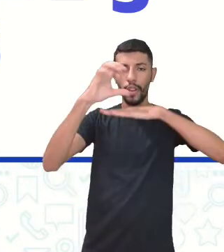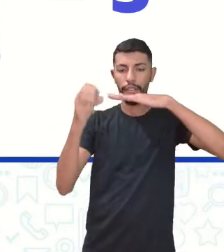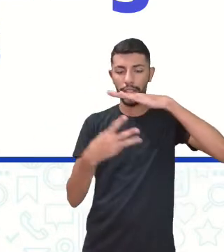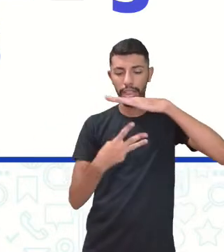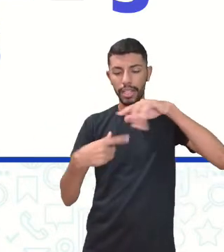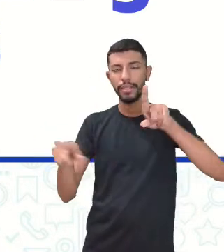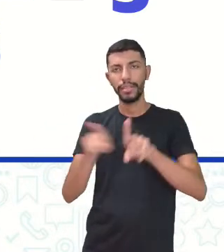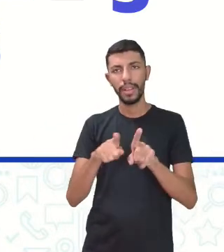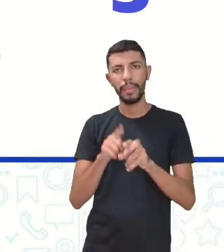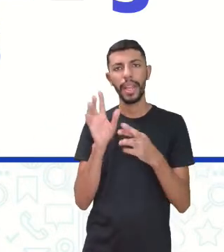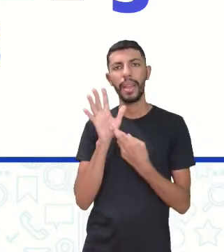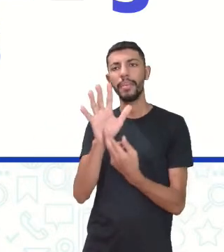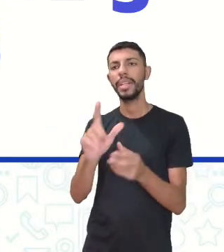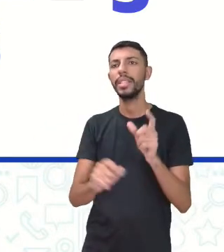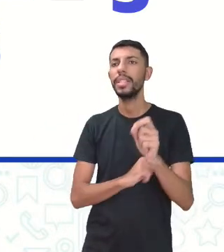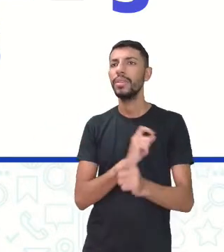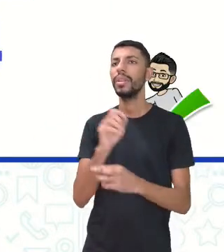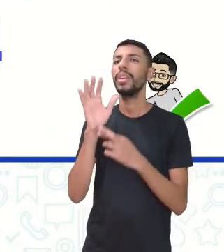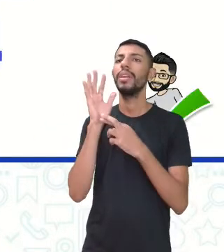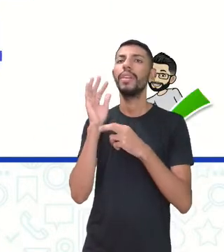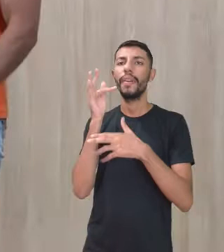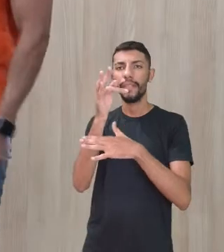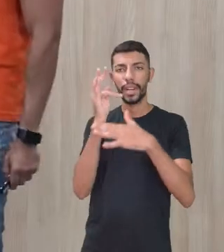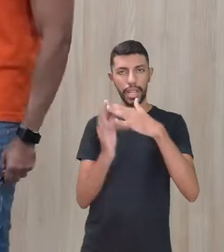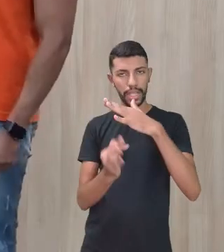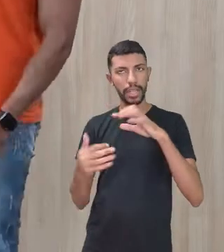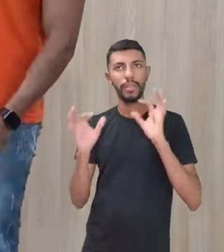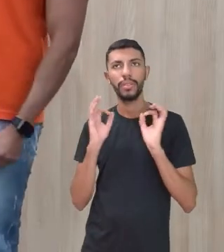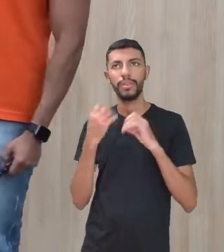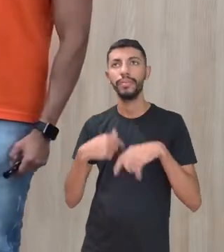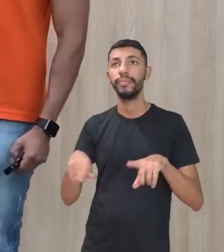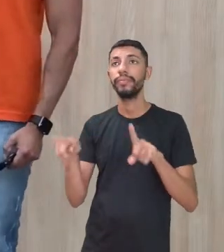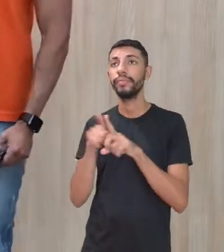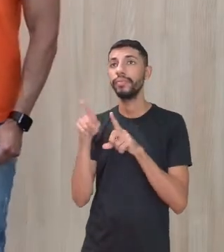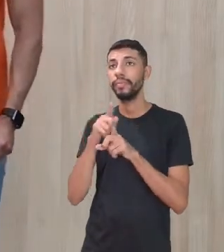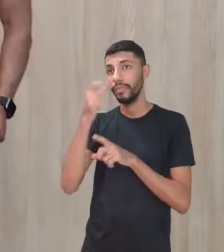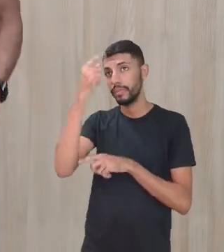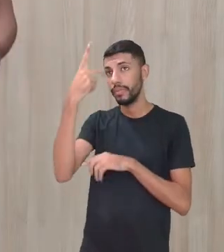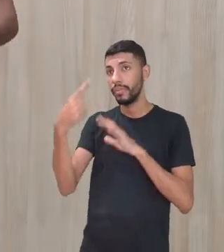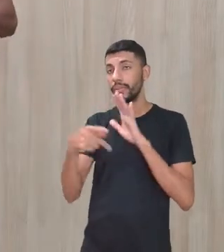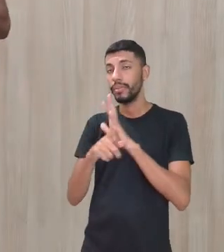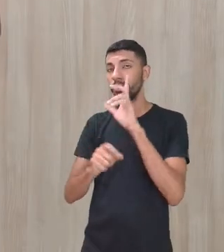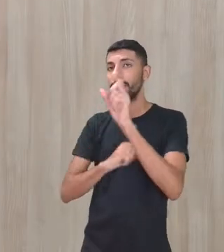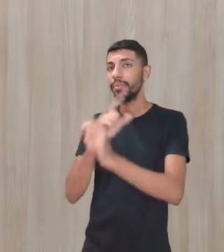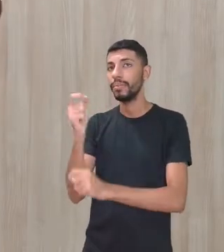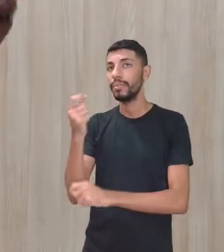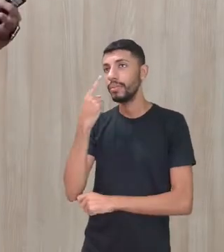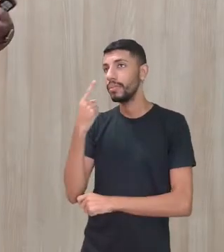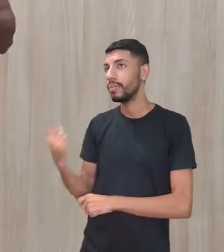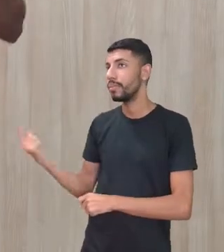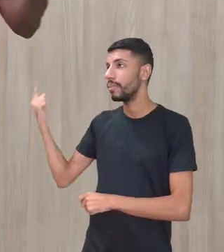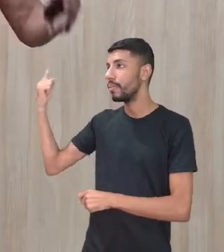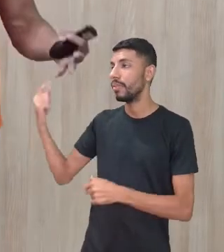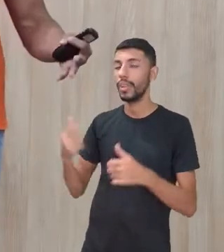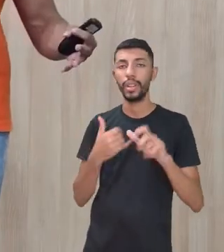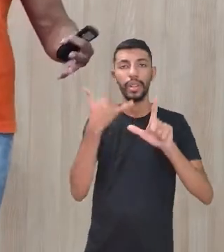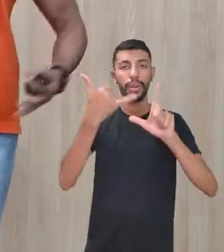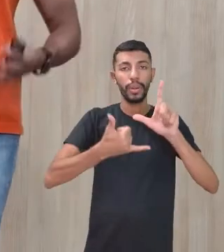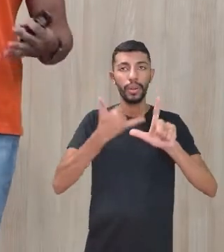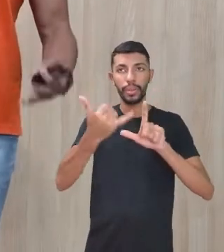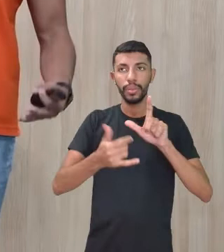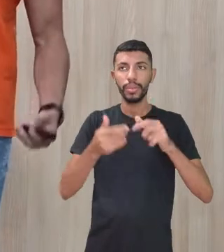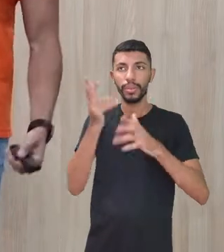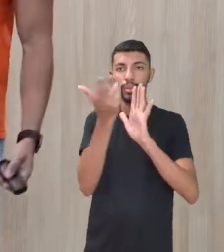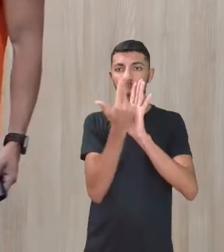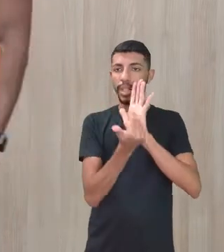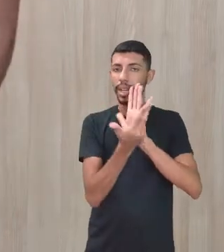também representa uma fração, certo? Vimos aí a ideia da parte lúdica, né, do desenho,